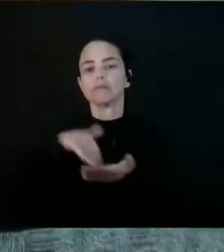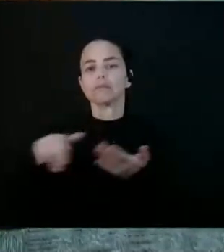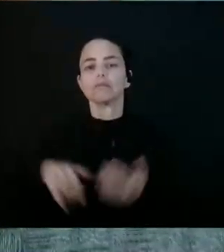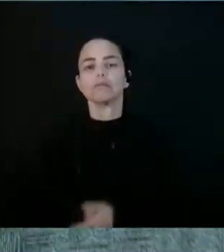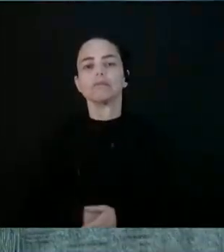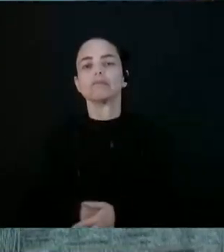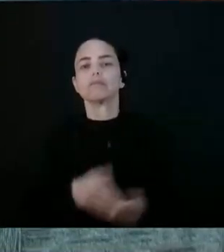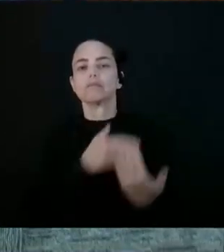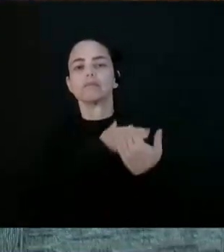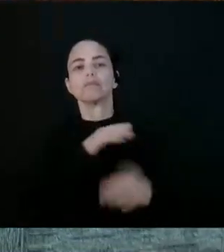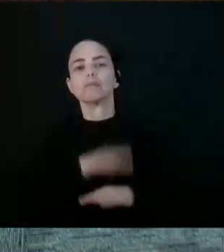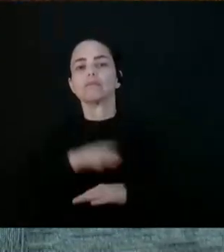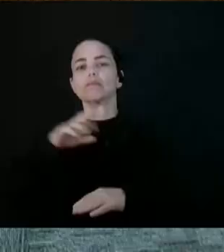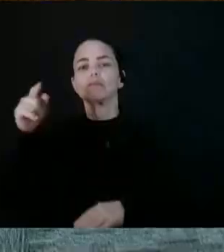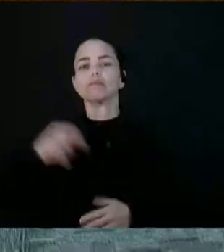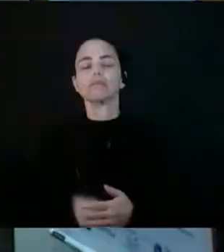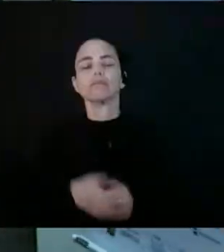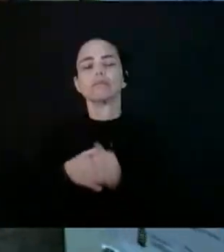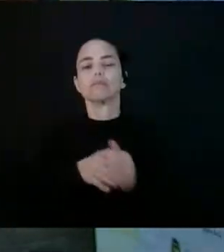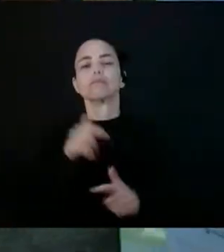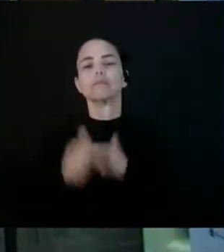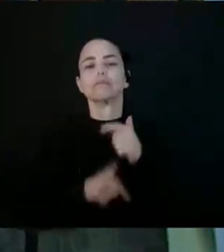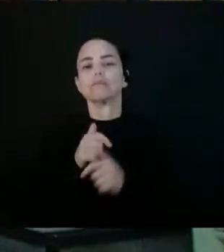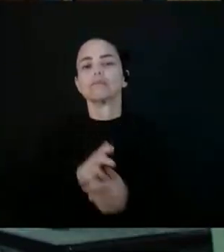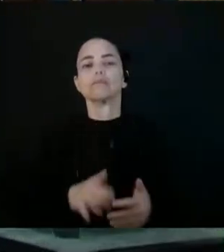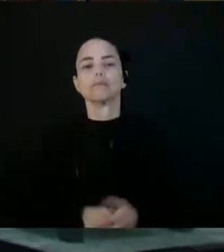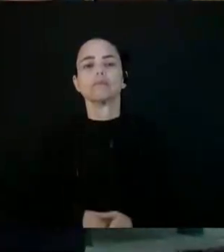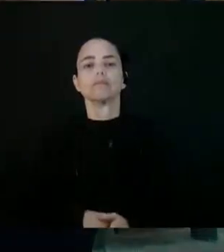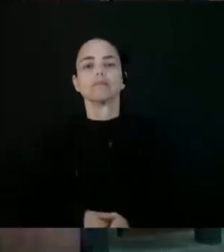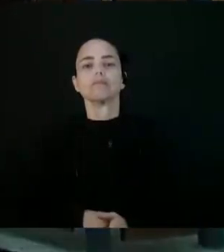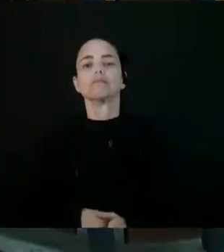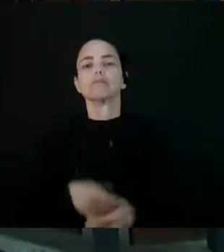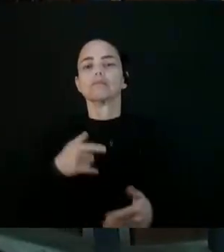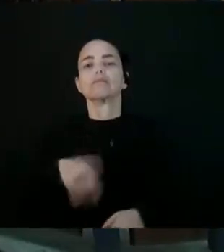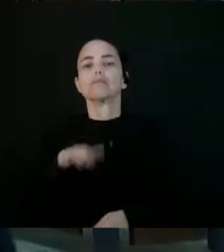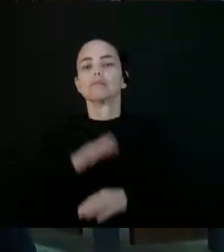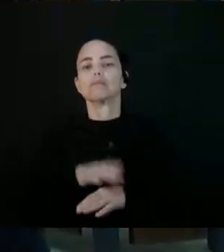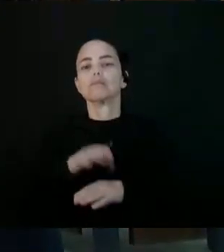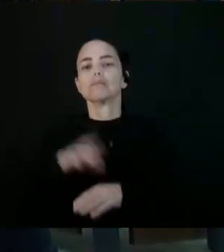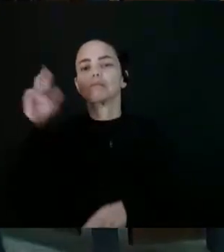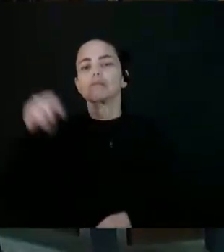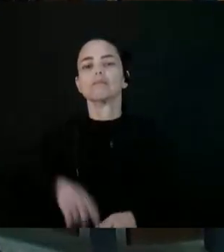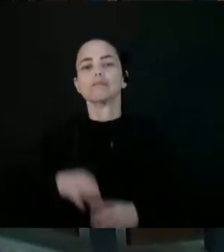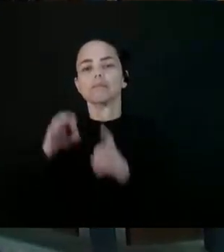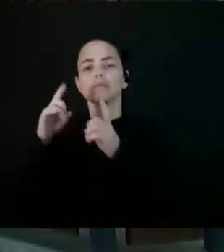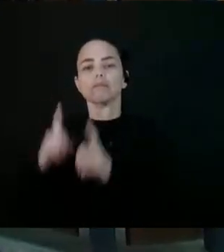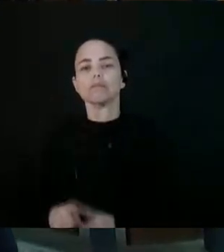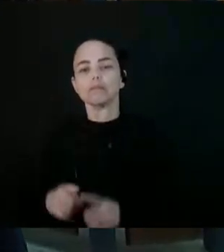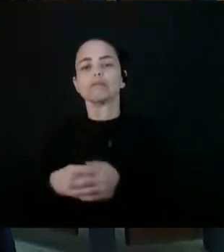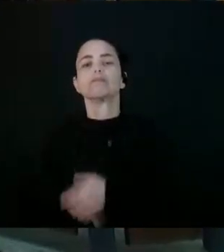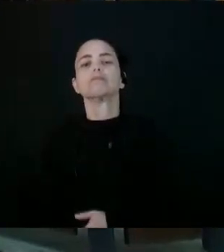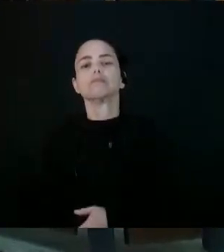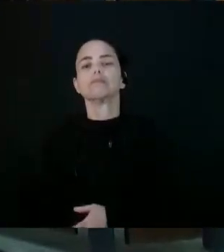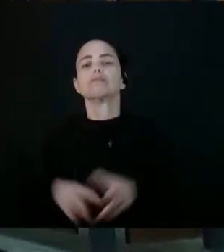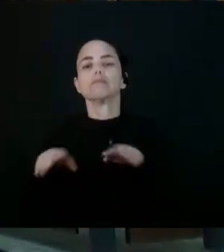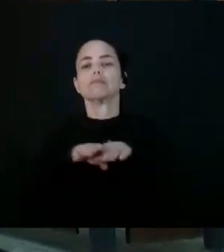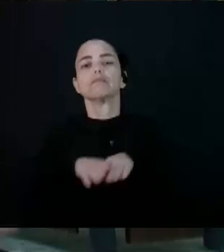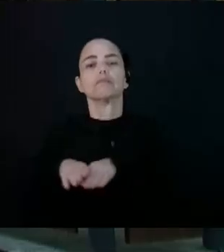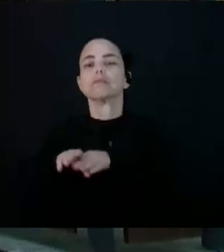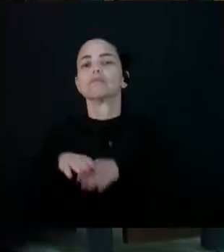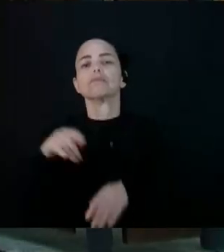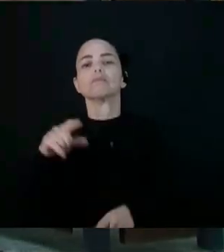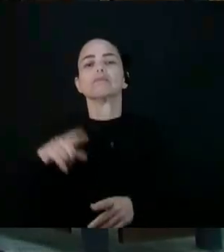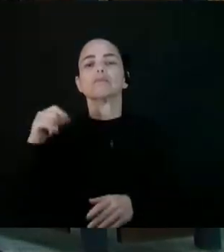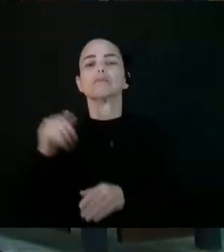por conduzir os trabalhos ao longo da edição. Com muito respeito, muita dignidade, honrando igualmente todos que votaram a gente e os que não votaram